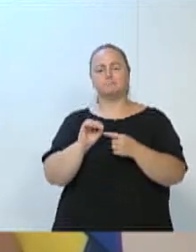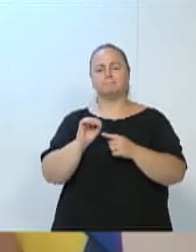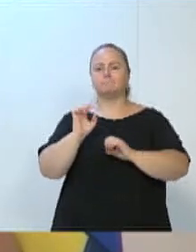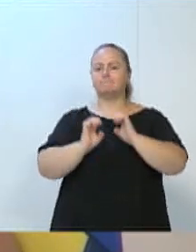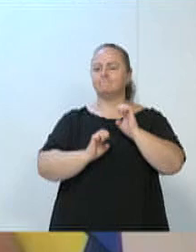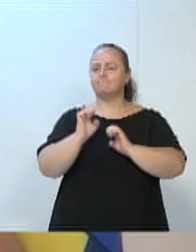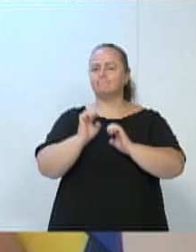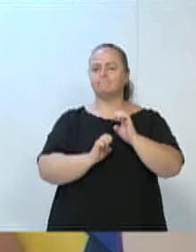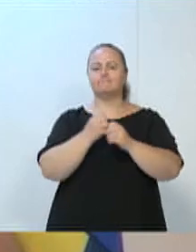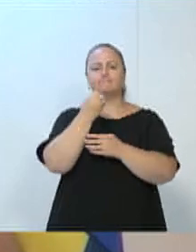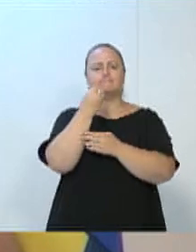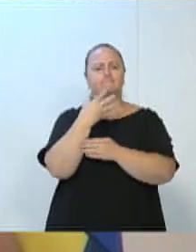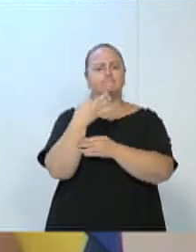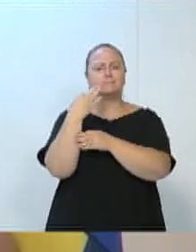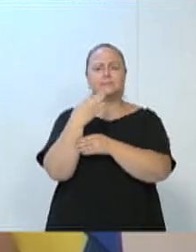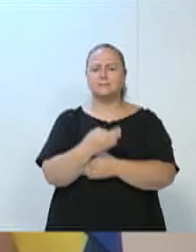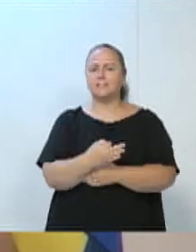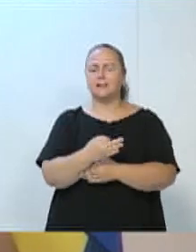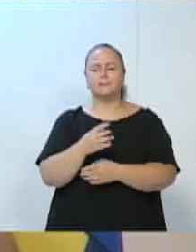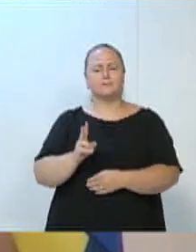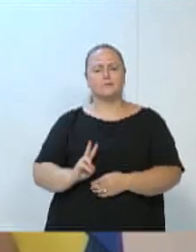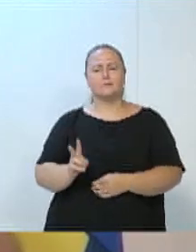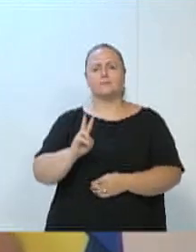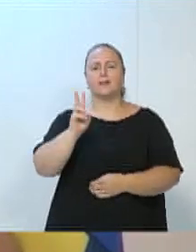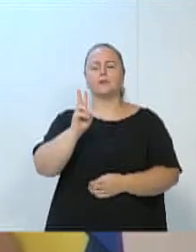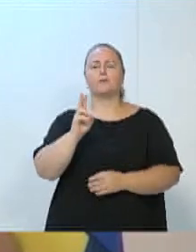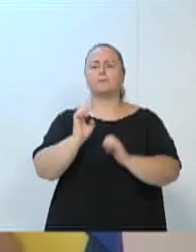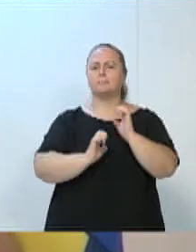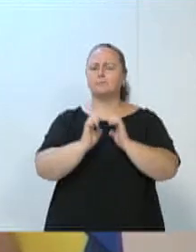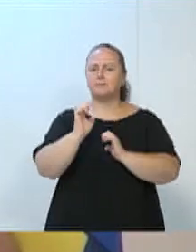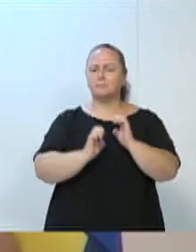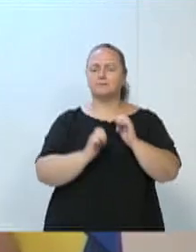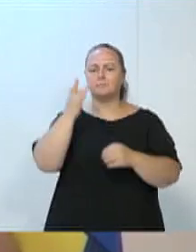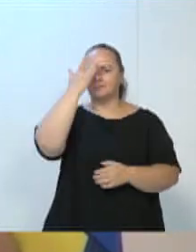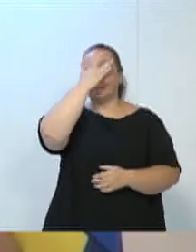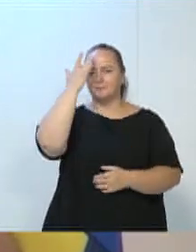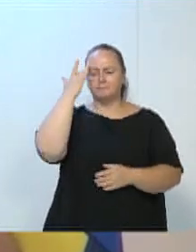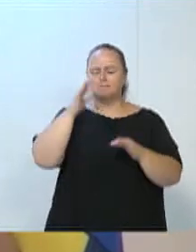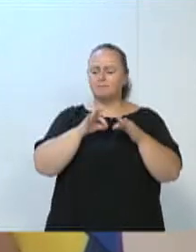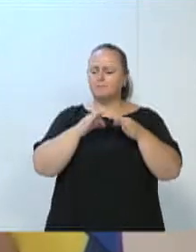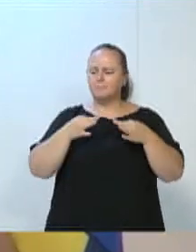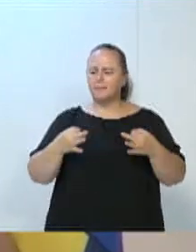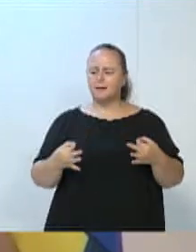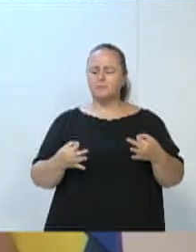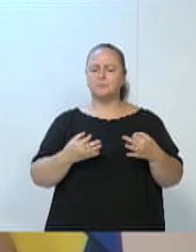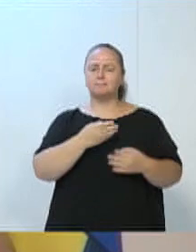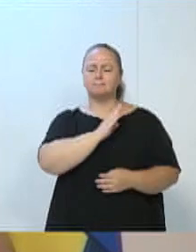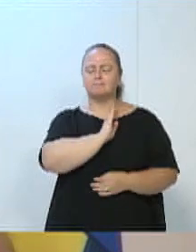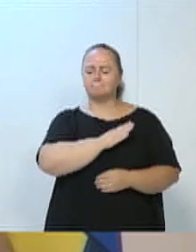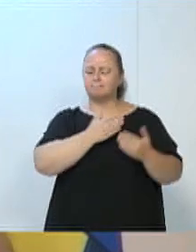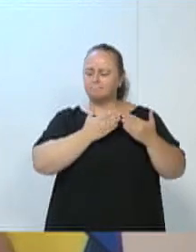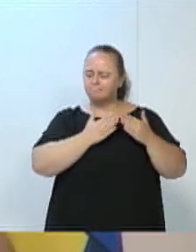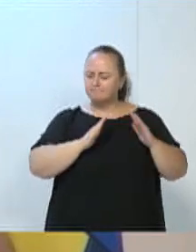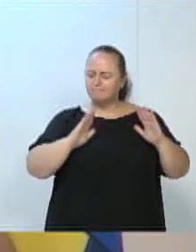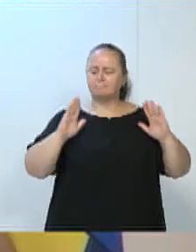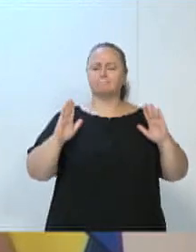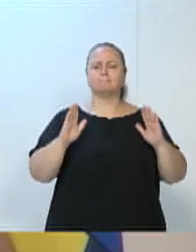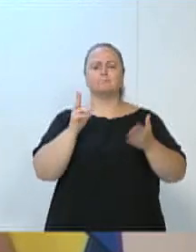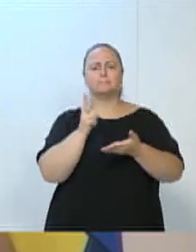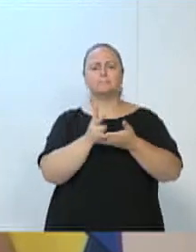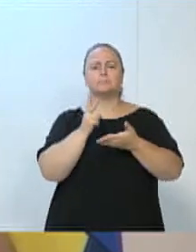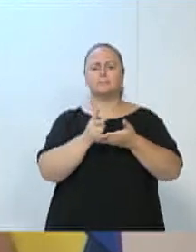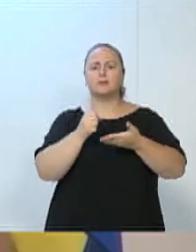conceituada valorizada empresário em uma pessoa humilde coração aberto sempre ajudando